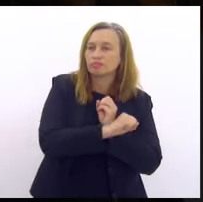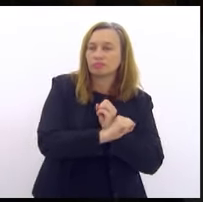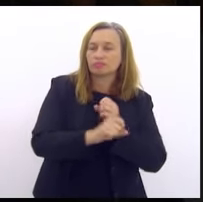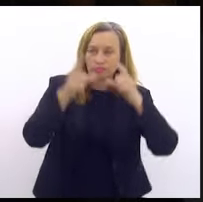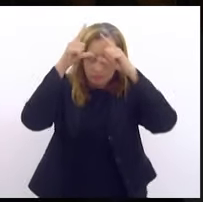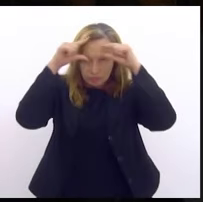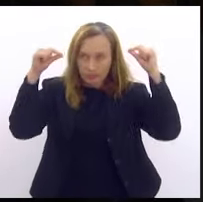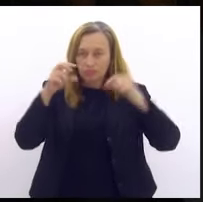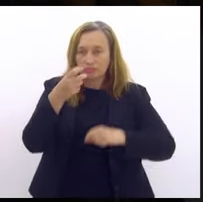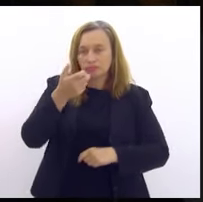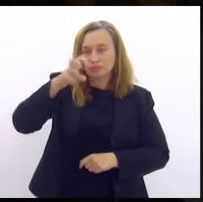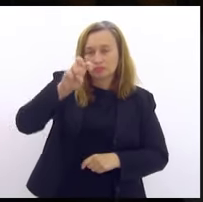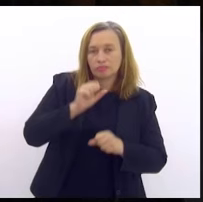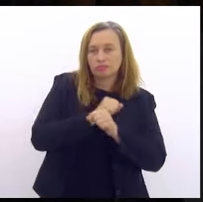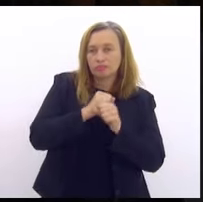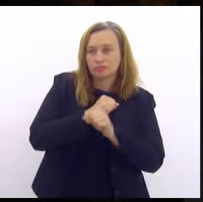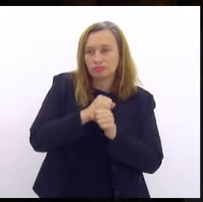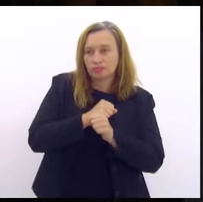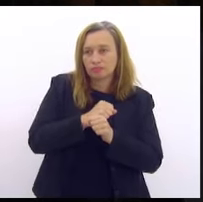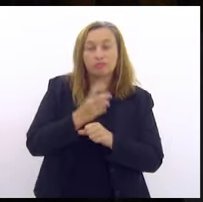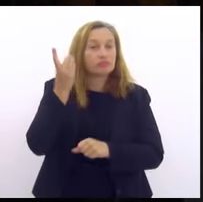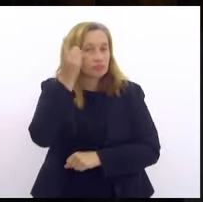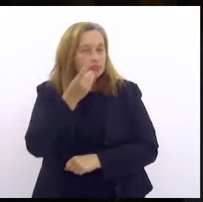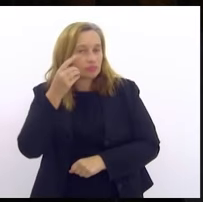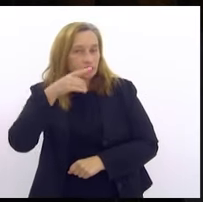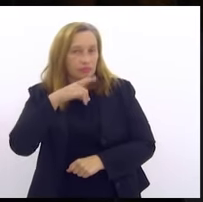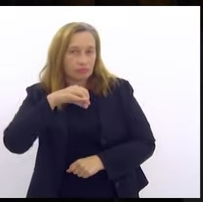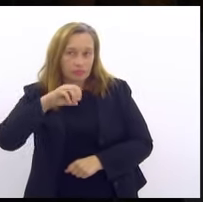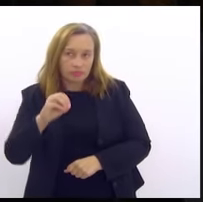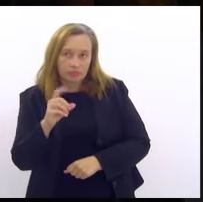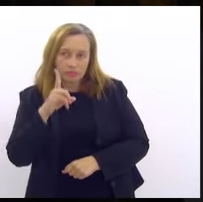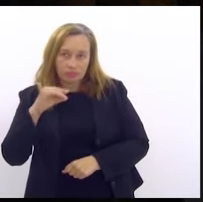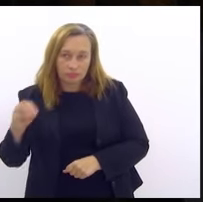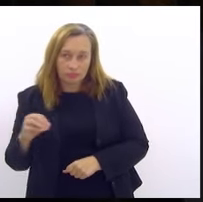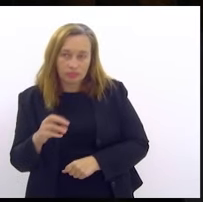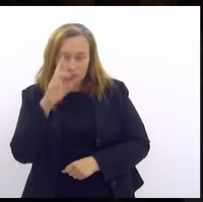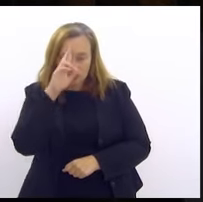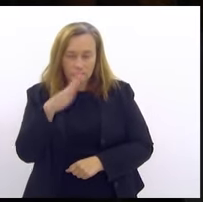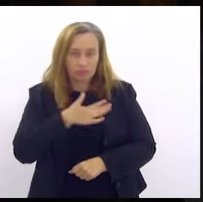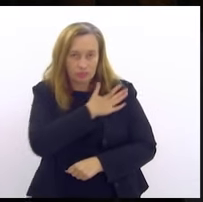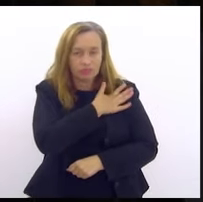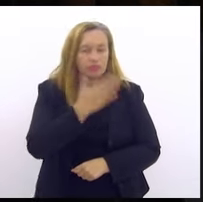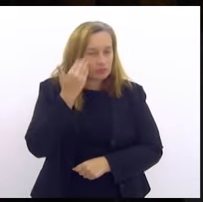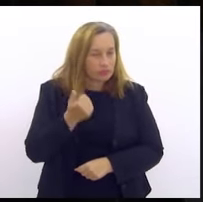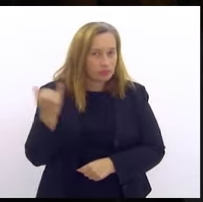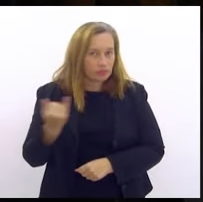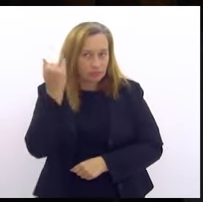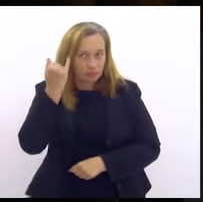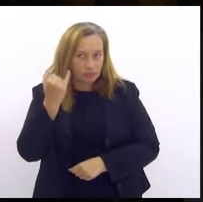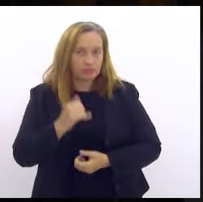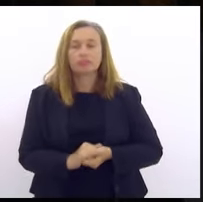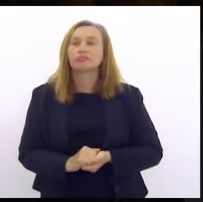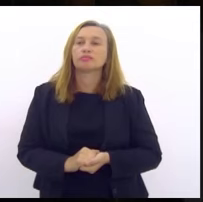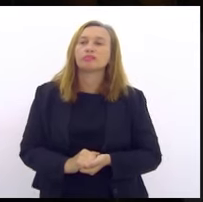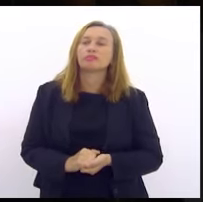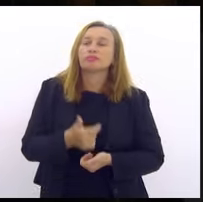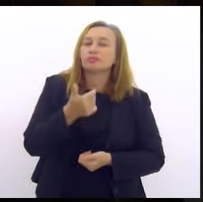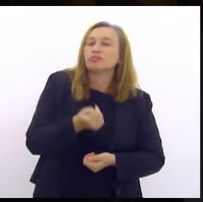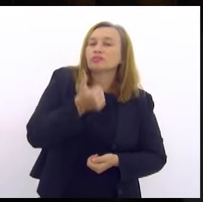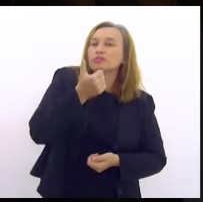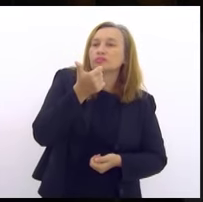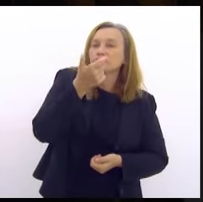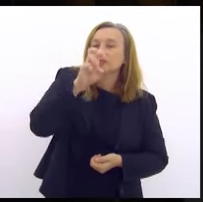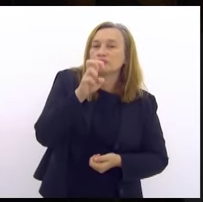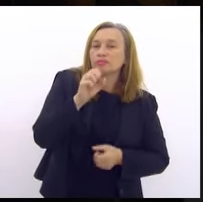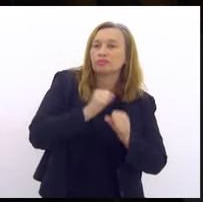que estão há quase 15 anos, deputado Marcelo Dino, Vossa Excelência que é militar e sabe a importância da promoção, há quase 15 anos sem